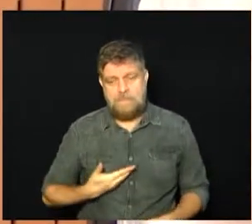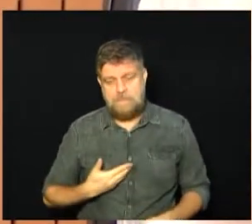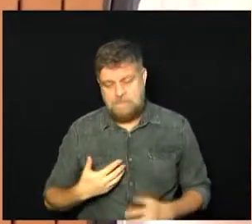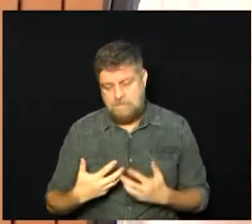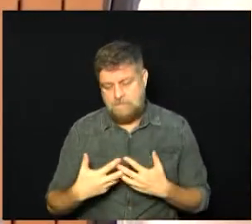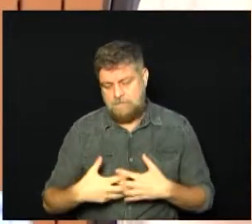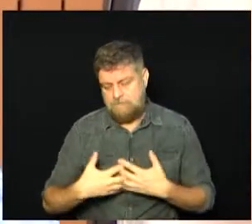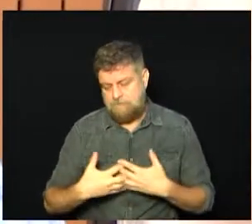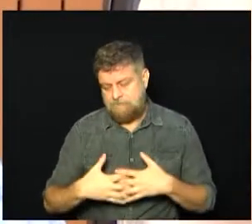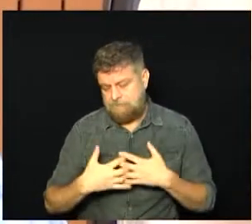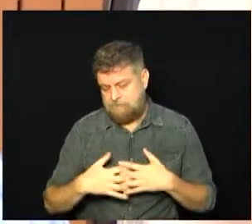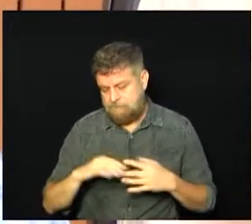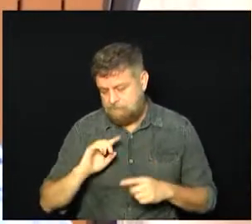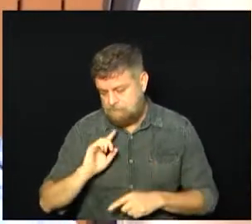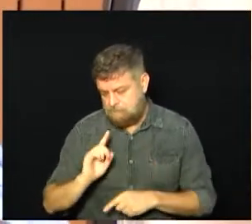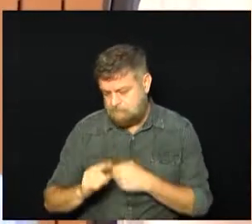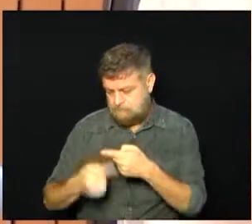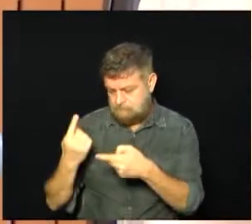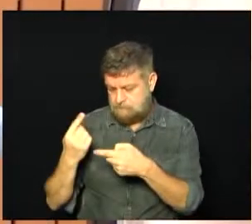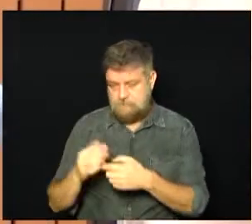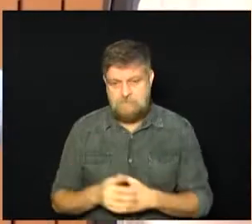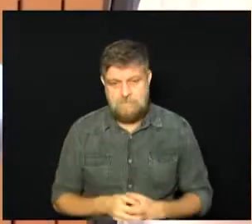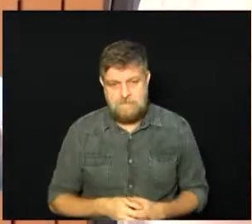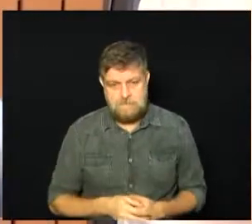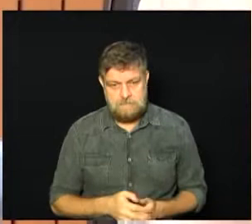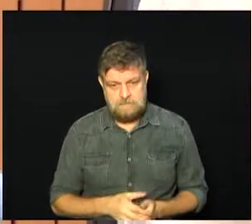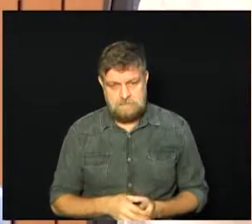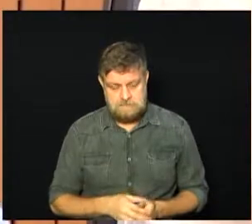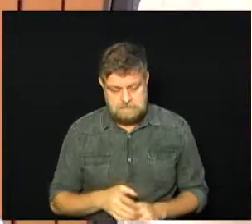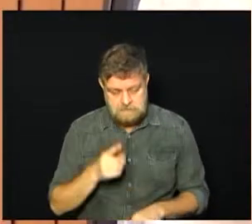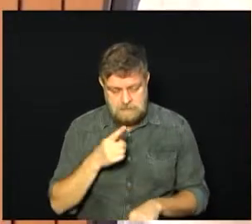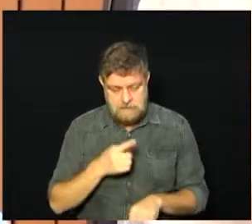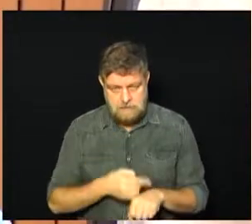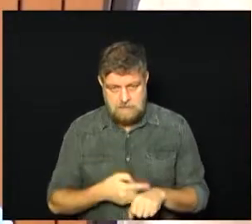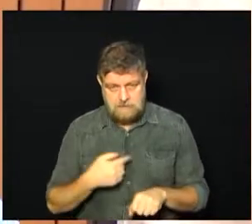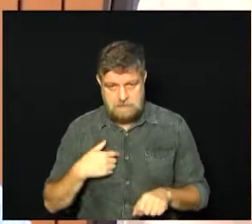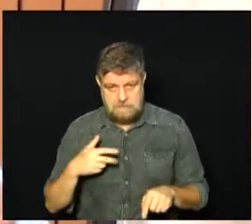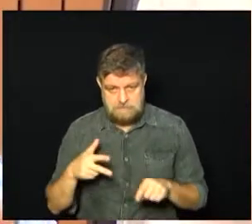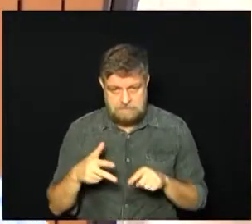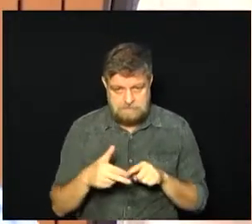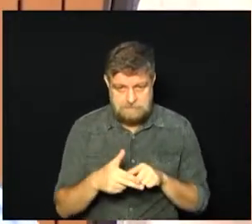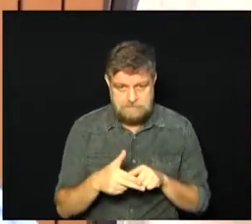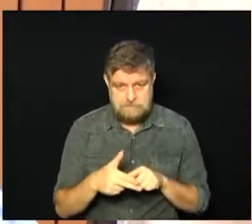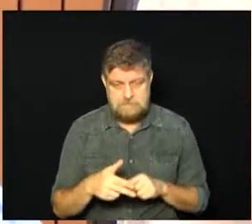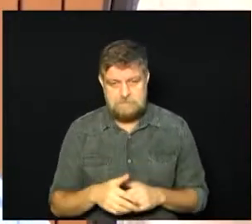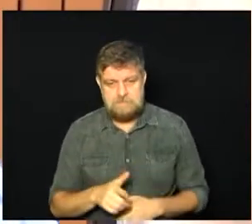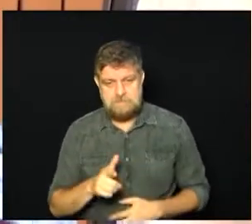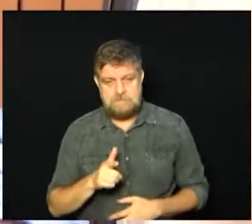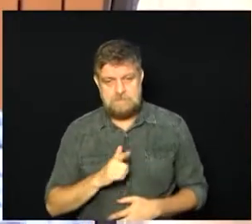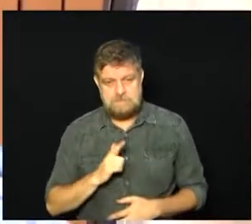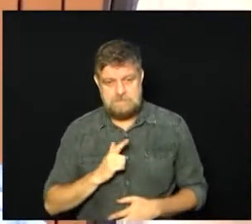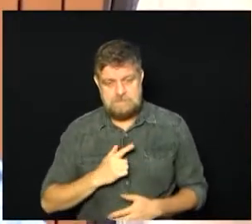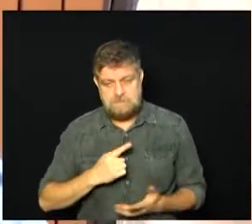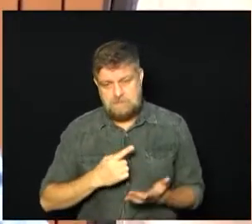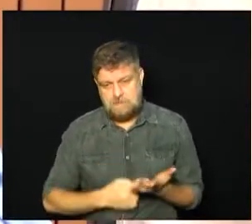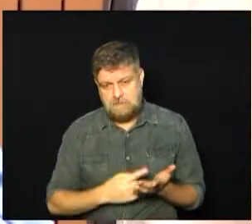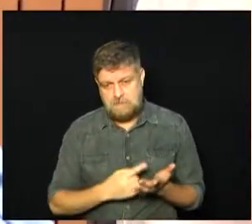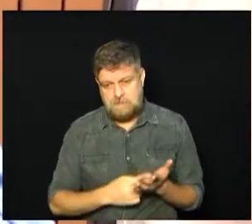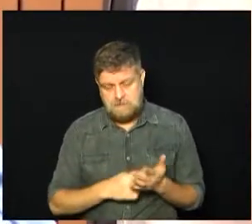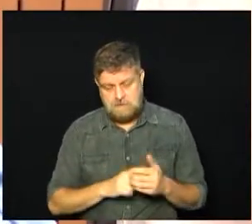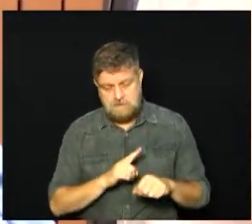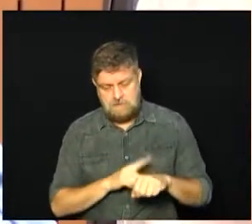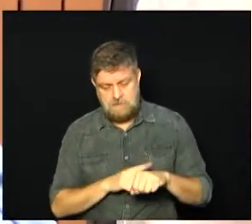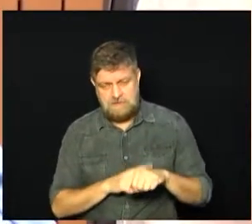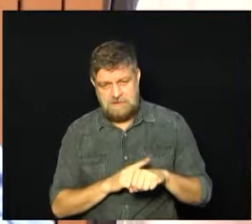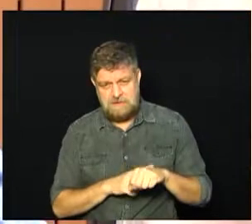produtiva. Nas intervenções, a gente vai tentar estabelecer aí um tempo, que é